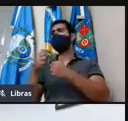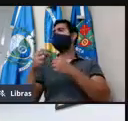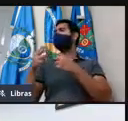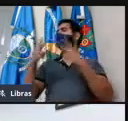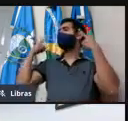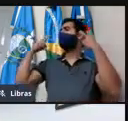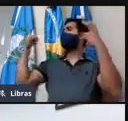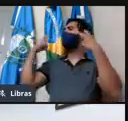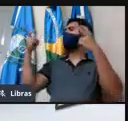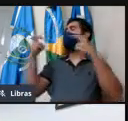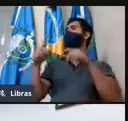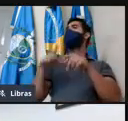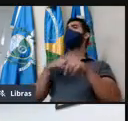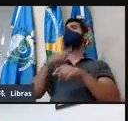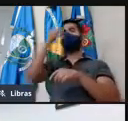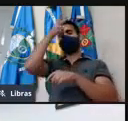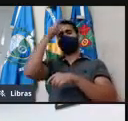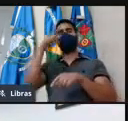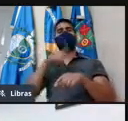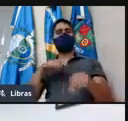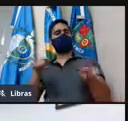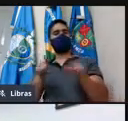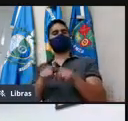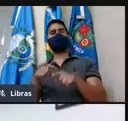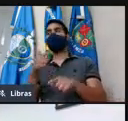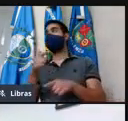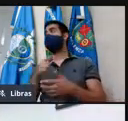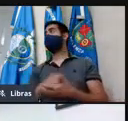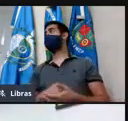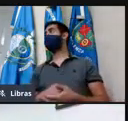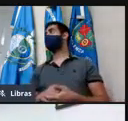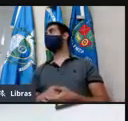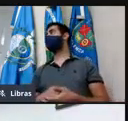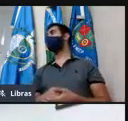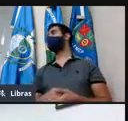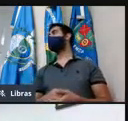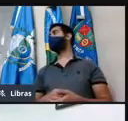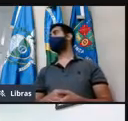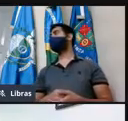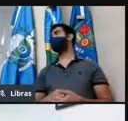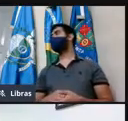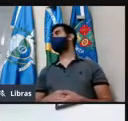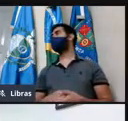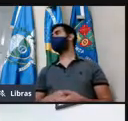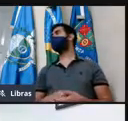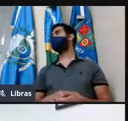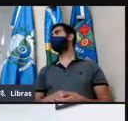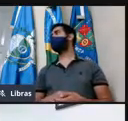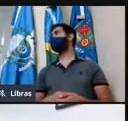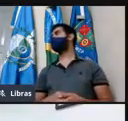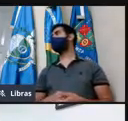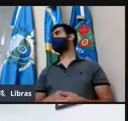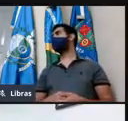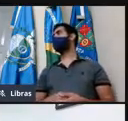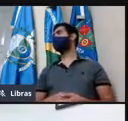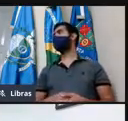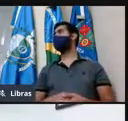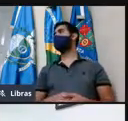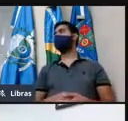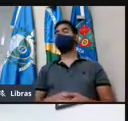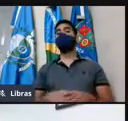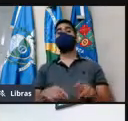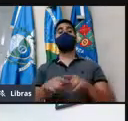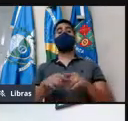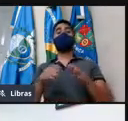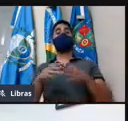prefeitura tem isso disponibilizado. Nada mais... vamos aqui ler o requerimento, e o professor Rafael que lê o requerimento